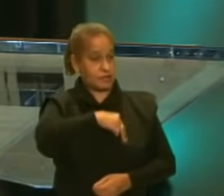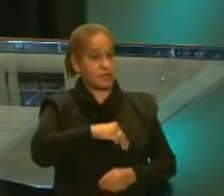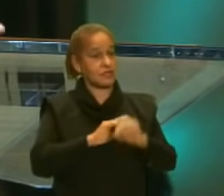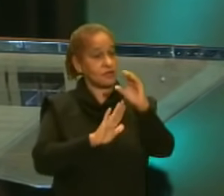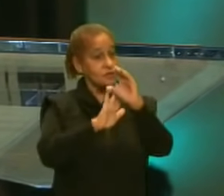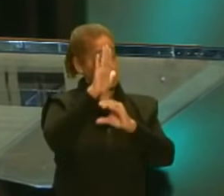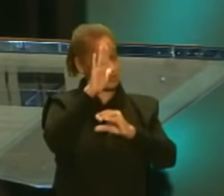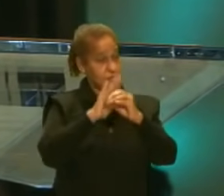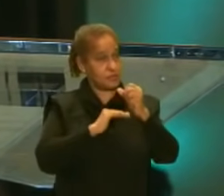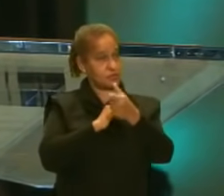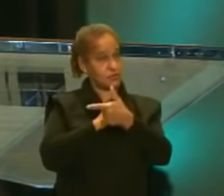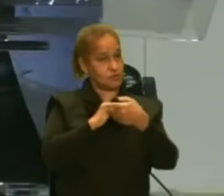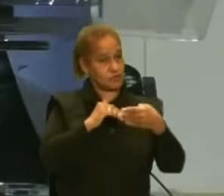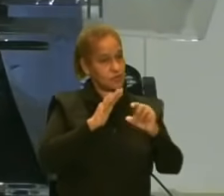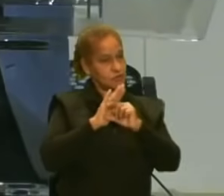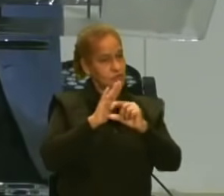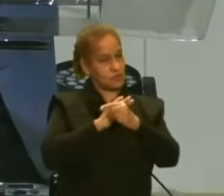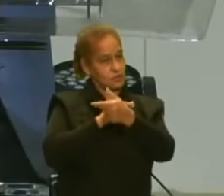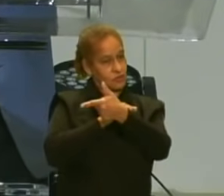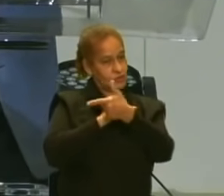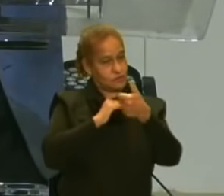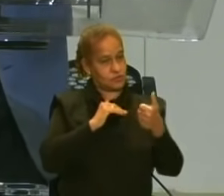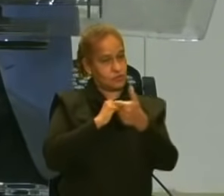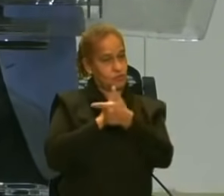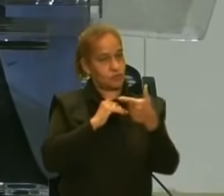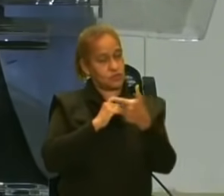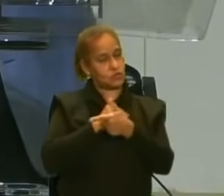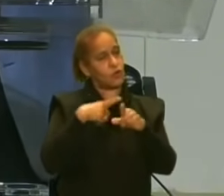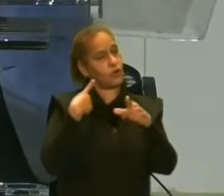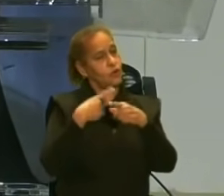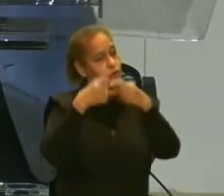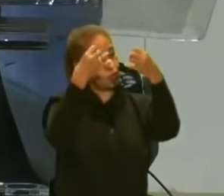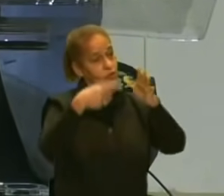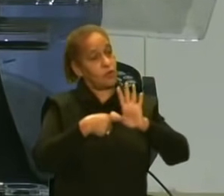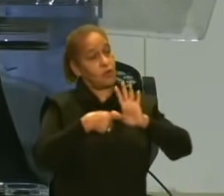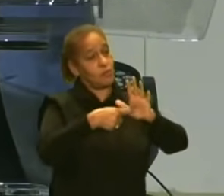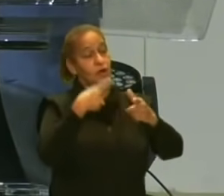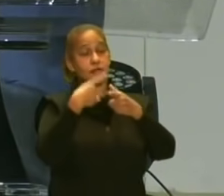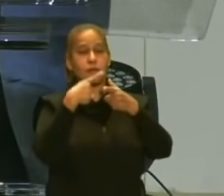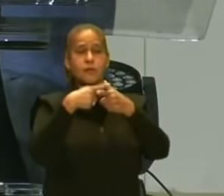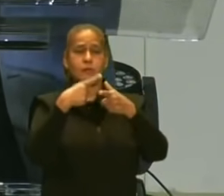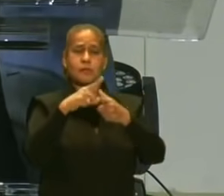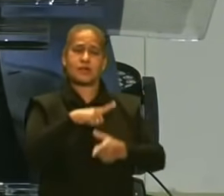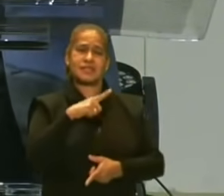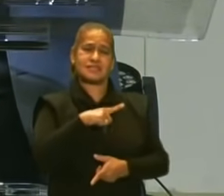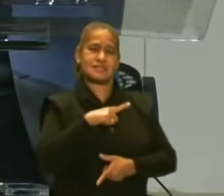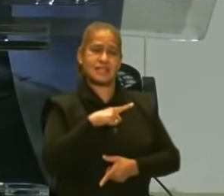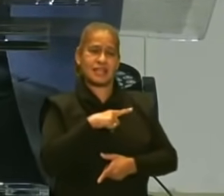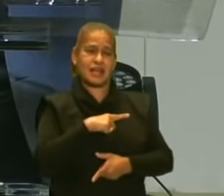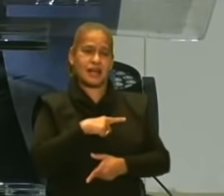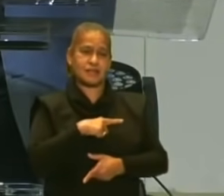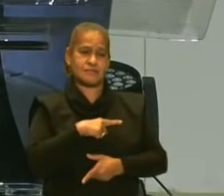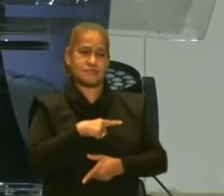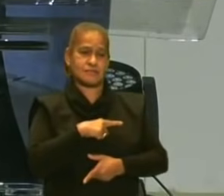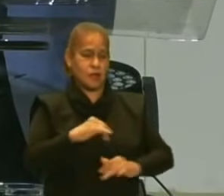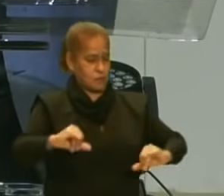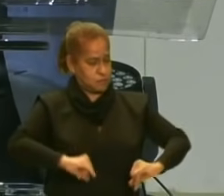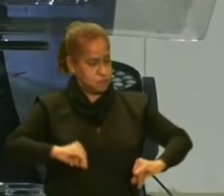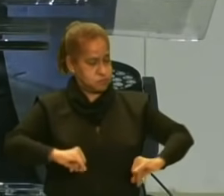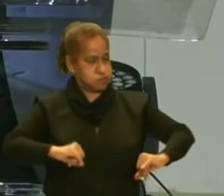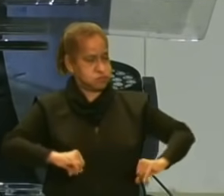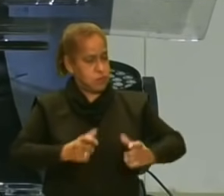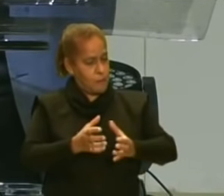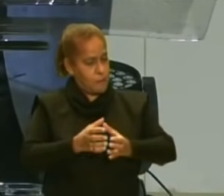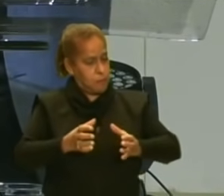versículos 21 a 22 vai dizer: porque haverá então grande tribulação, como